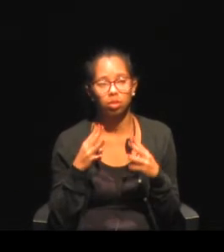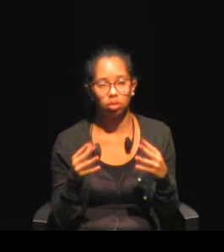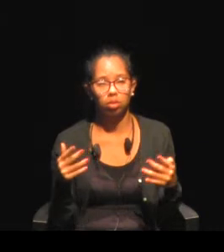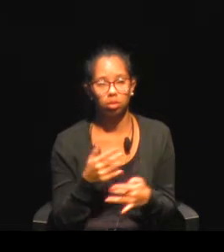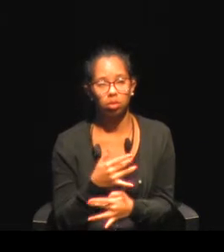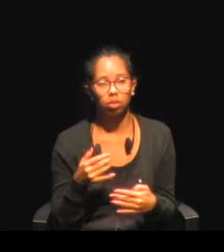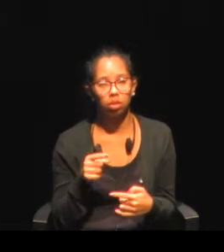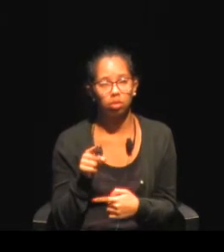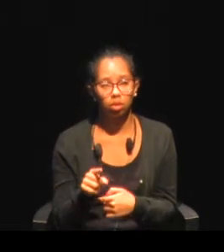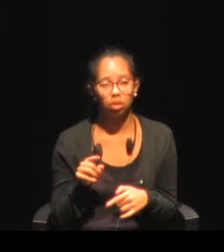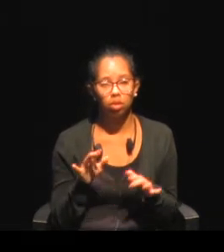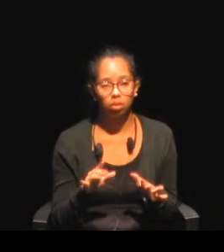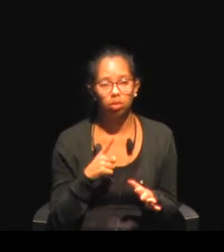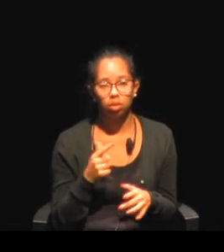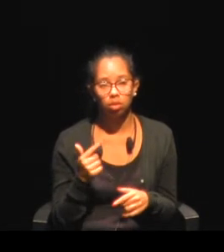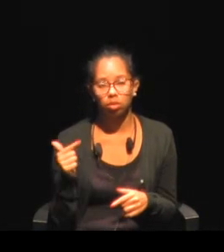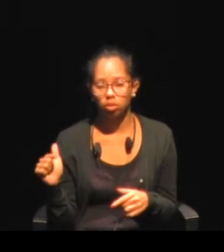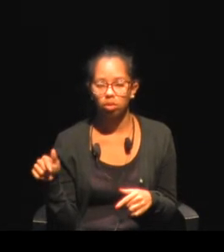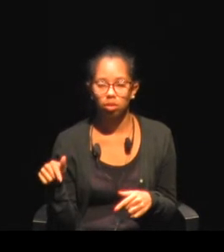outras